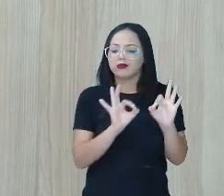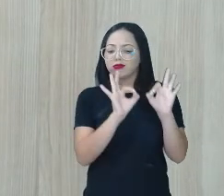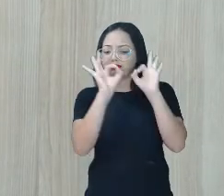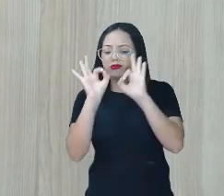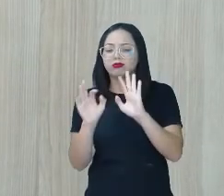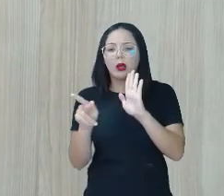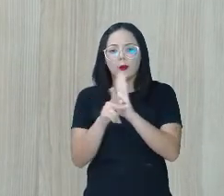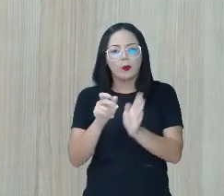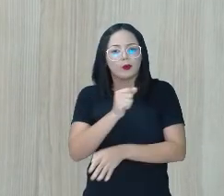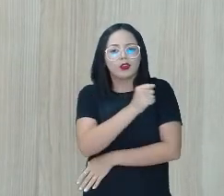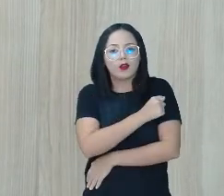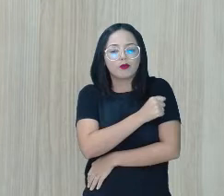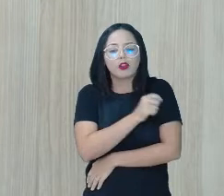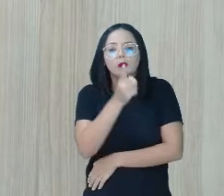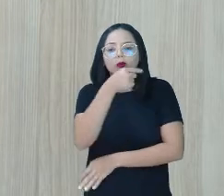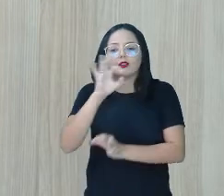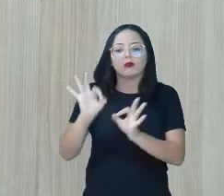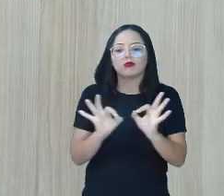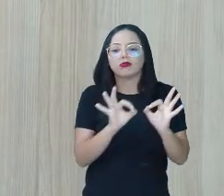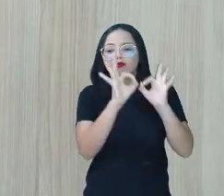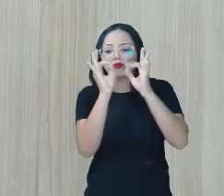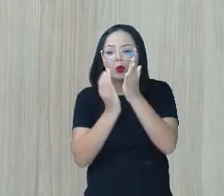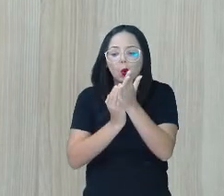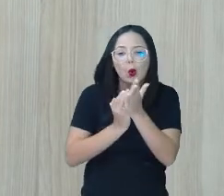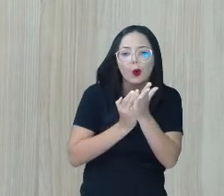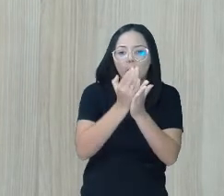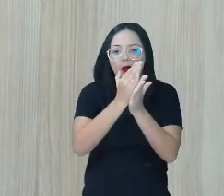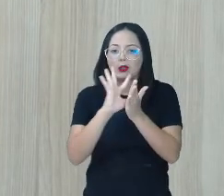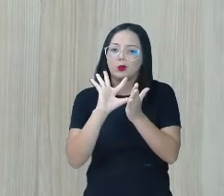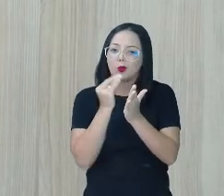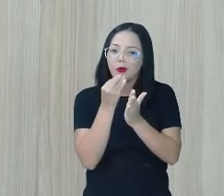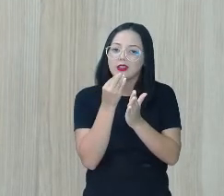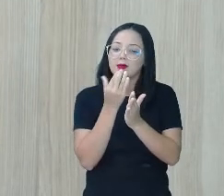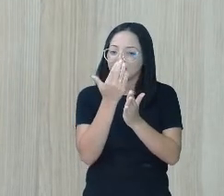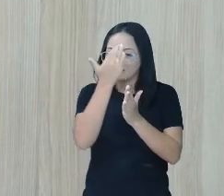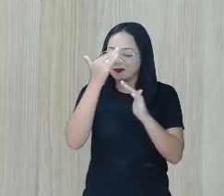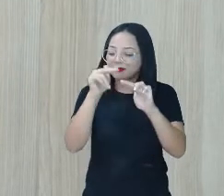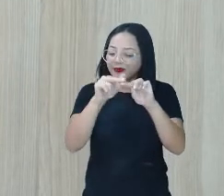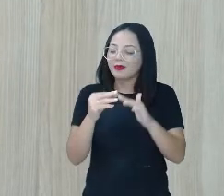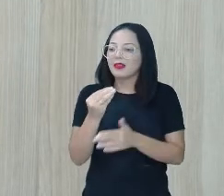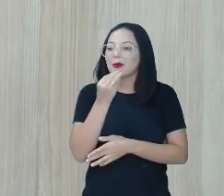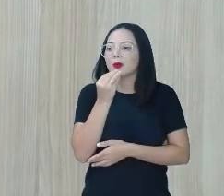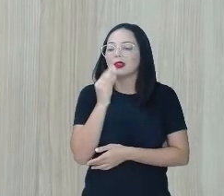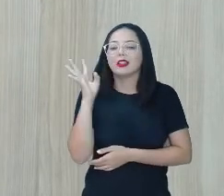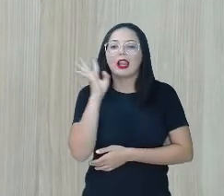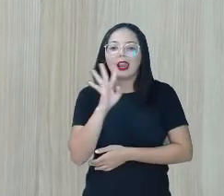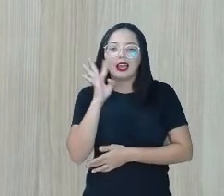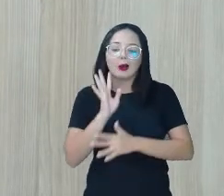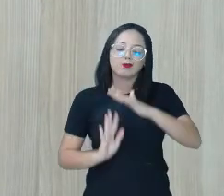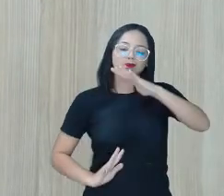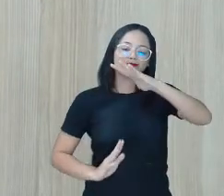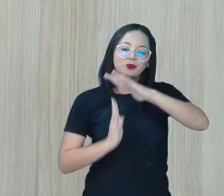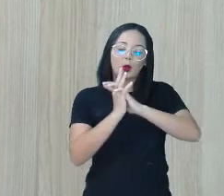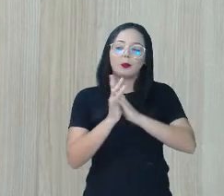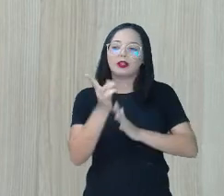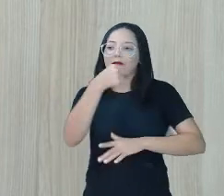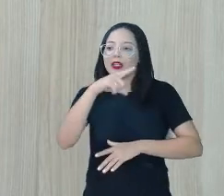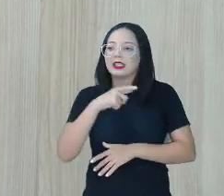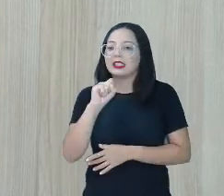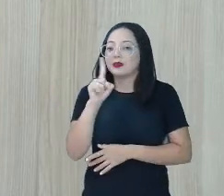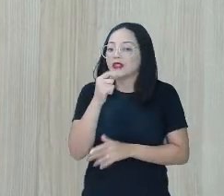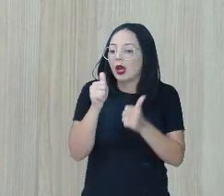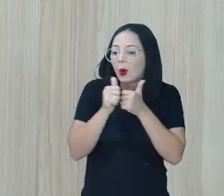próprio 8º ano, para rever o comecinho desse conhecimento, tá, gente? Então, é uma oportunidade massa que você tem aí, caso você não